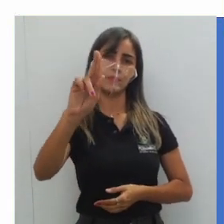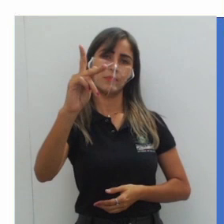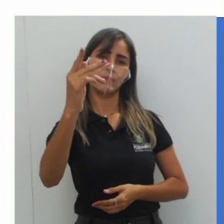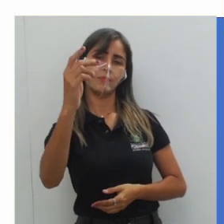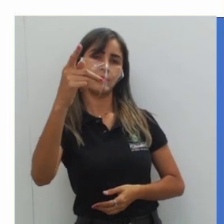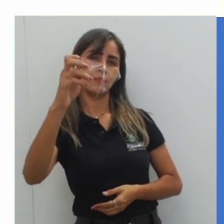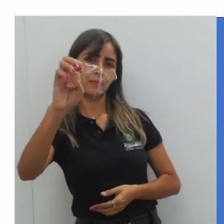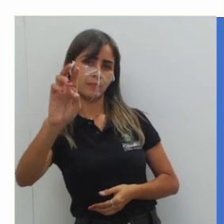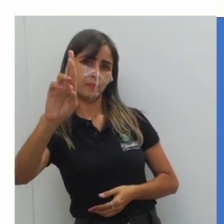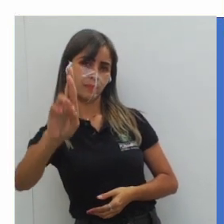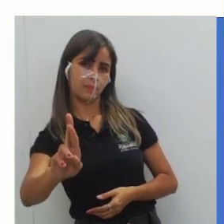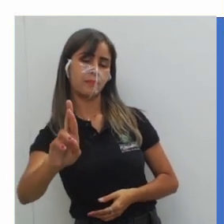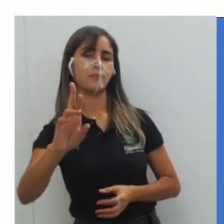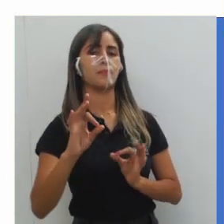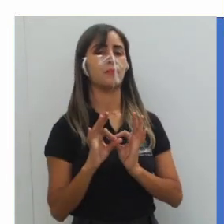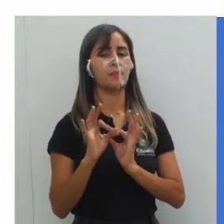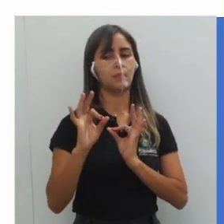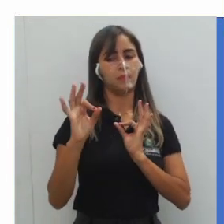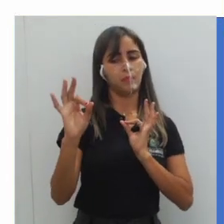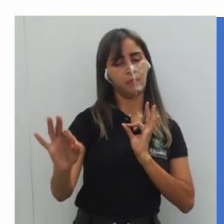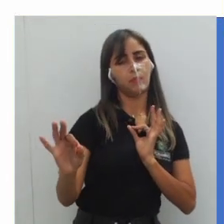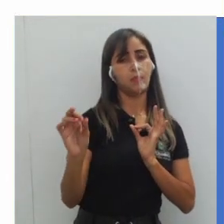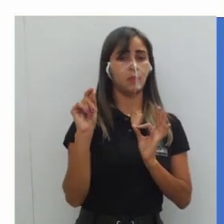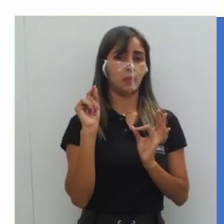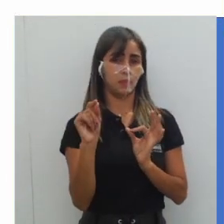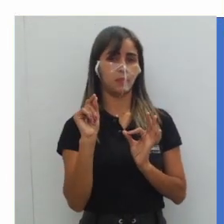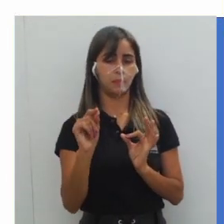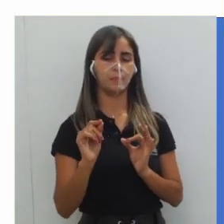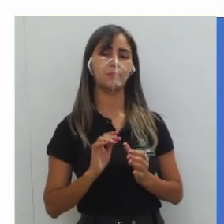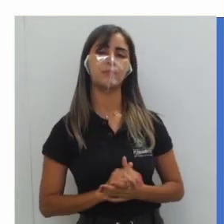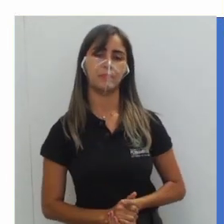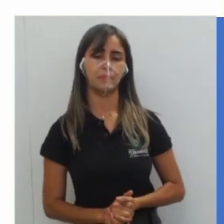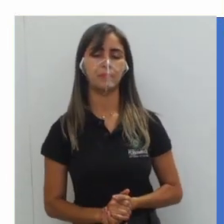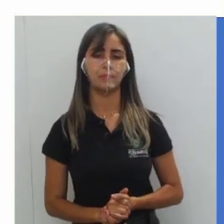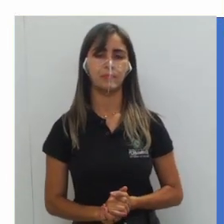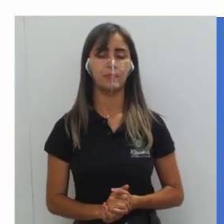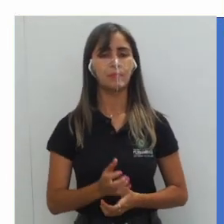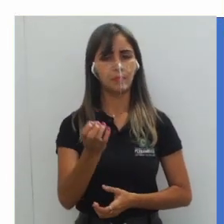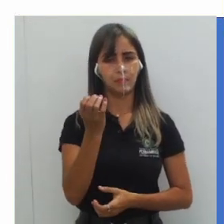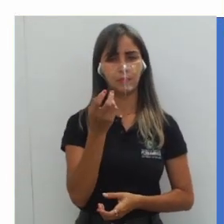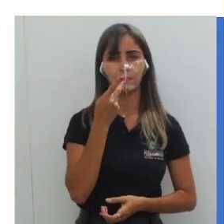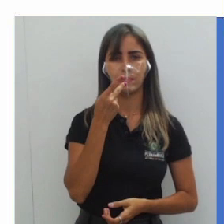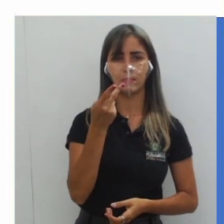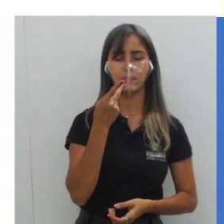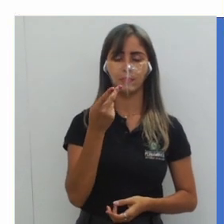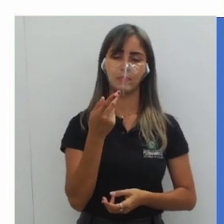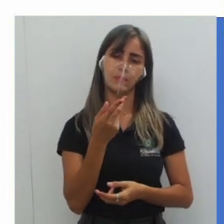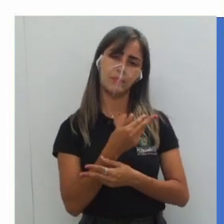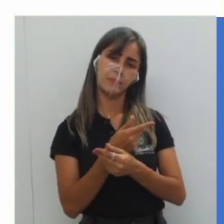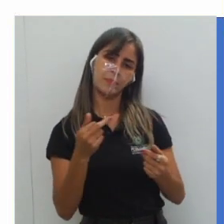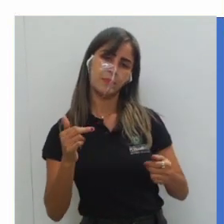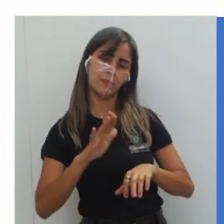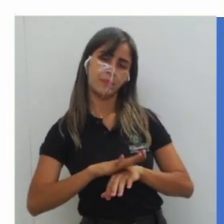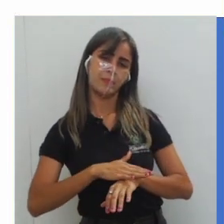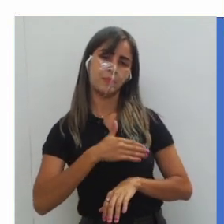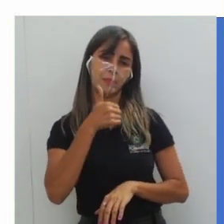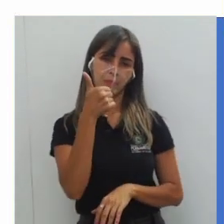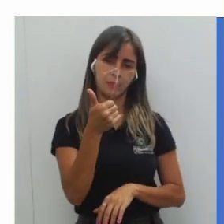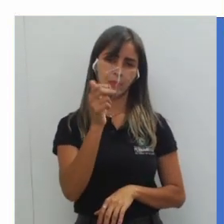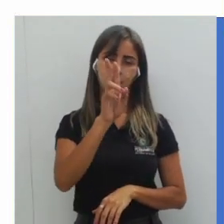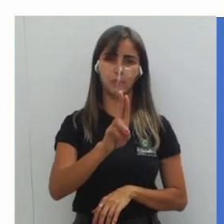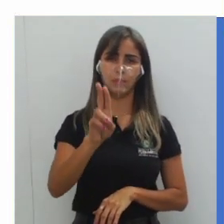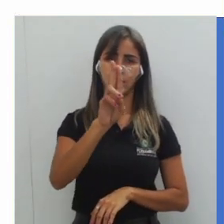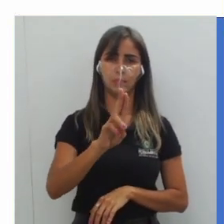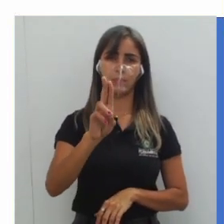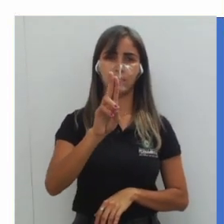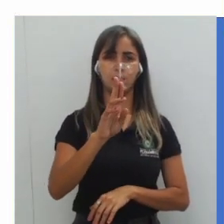further than, mais longe do que ou mais longe que. Se eu quero dizer que algo é melhor que, eu